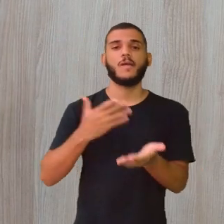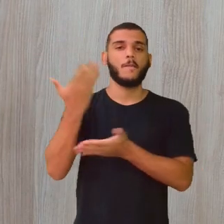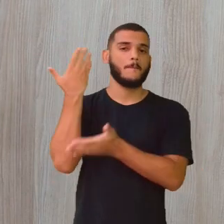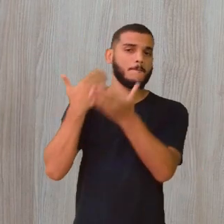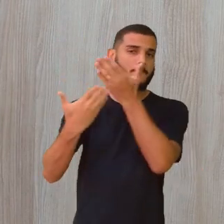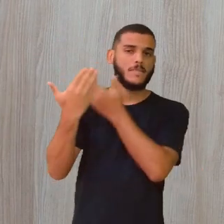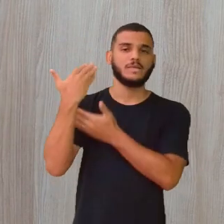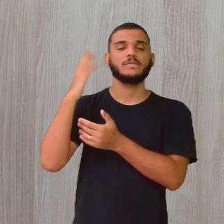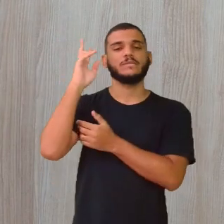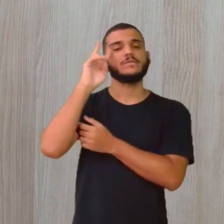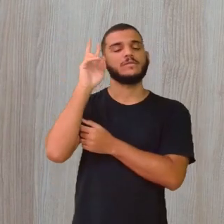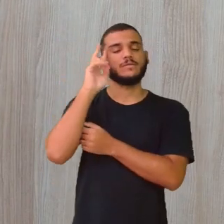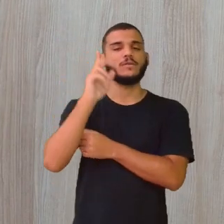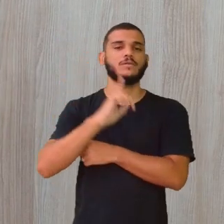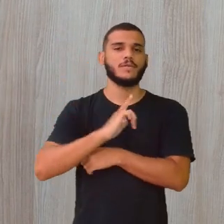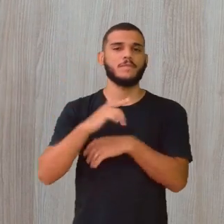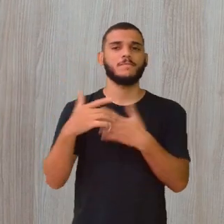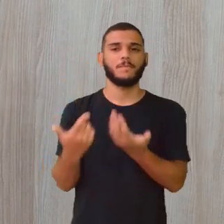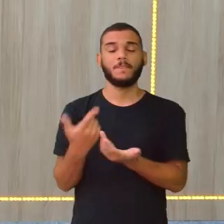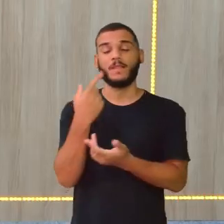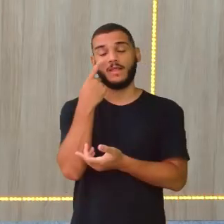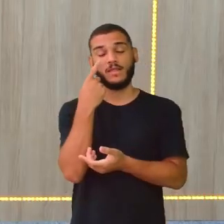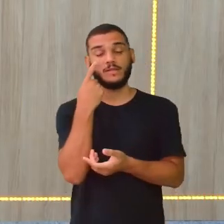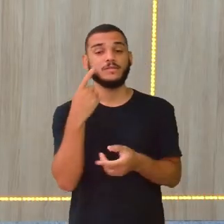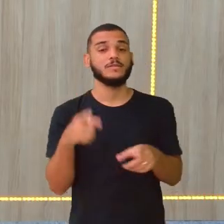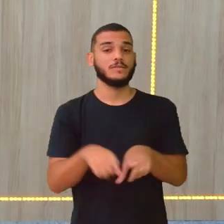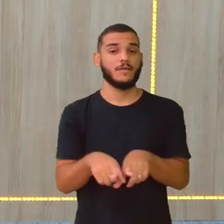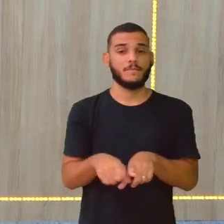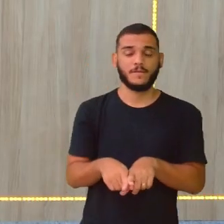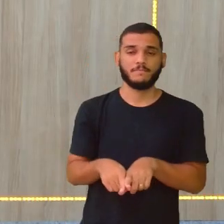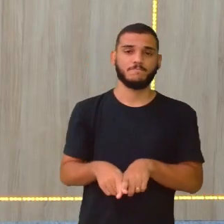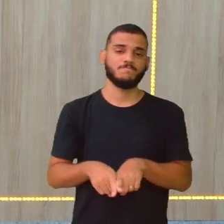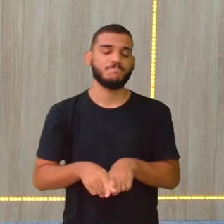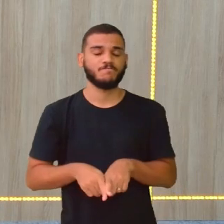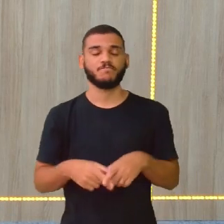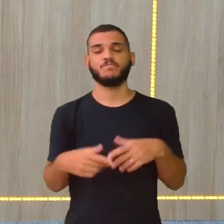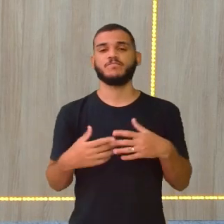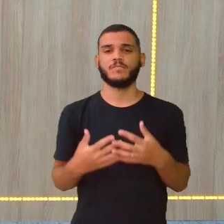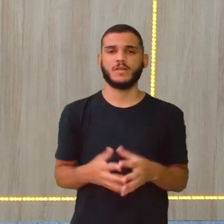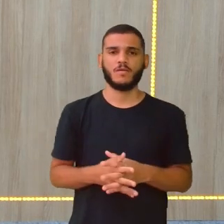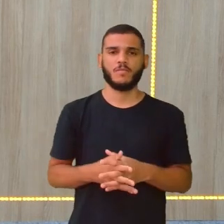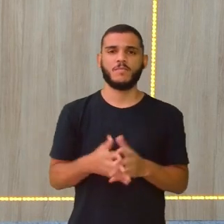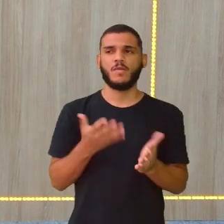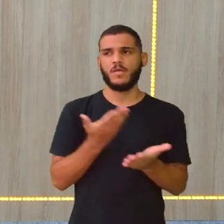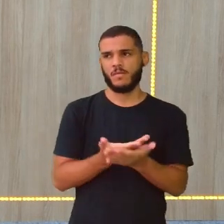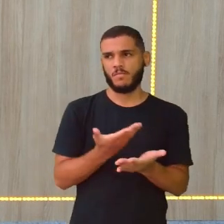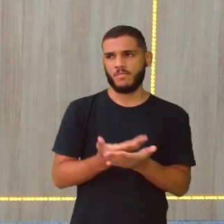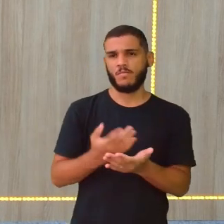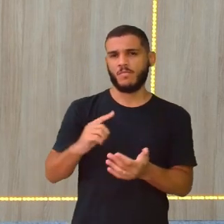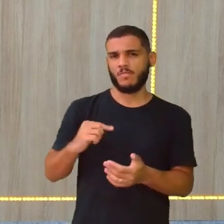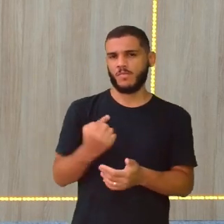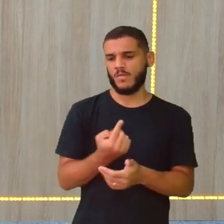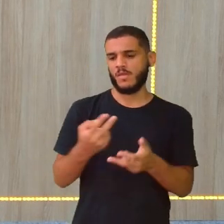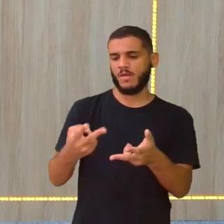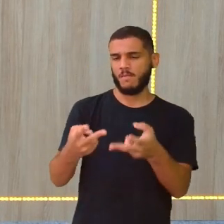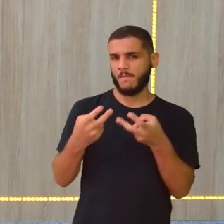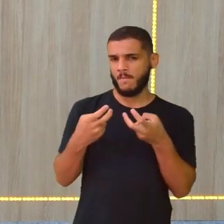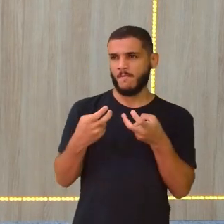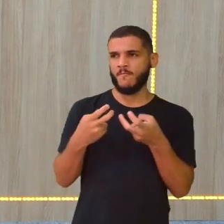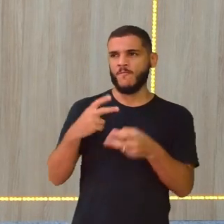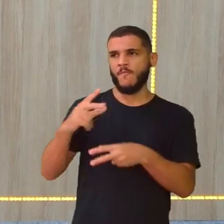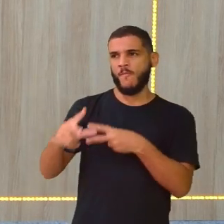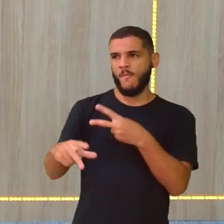né? Sim, interessante, professora Camille. Só que ao longo dessa aula nós vamos percebendo que esses presentes